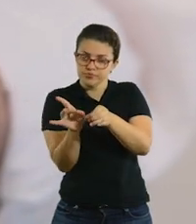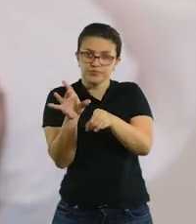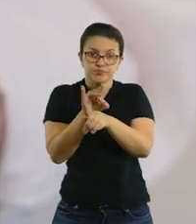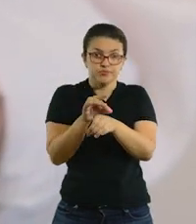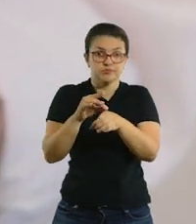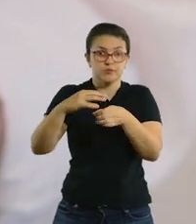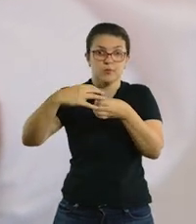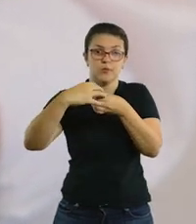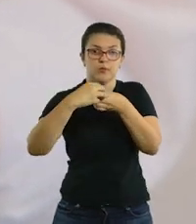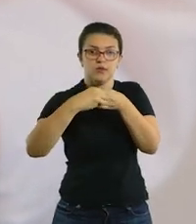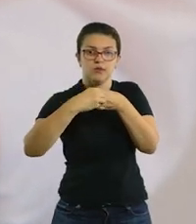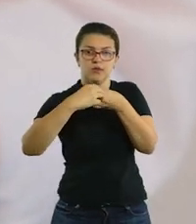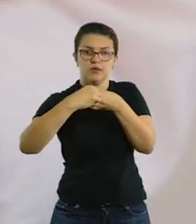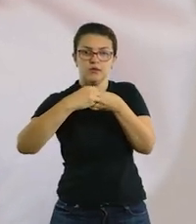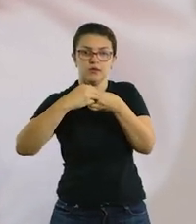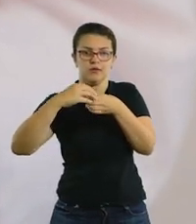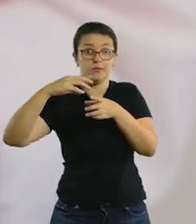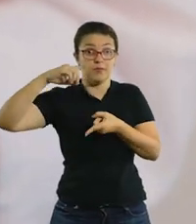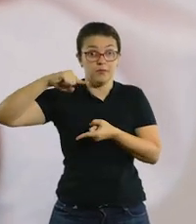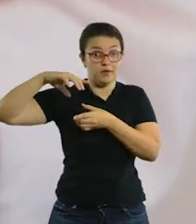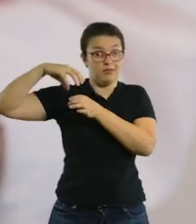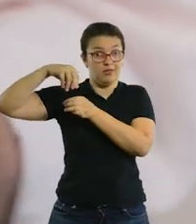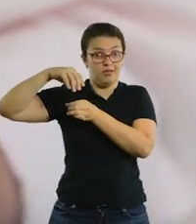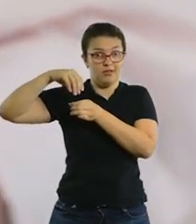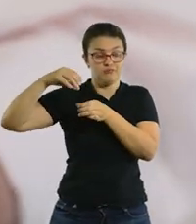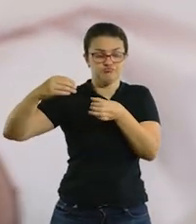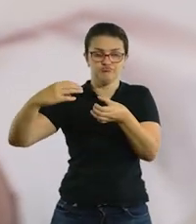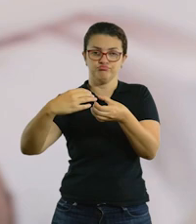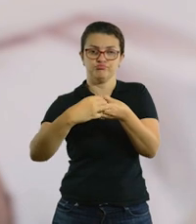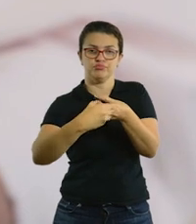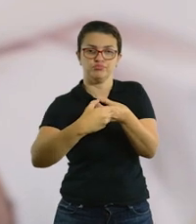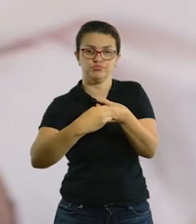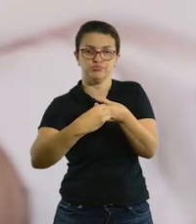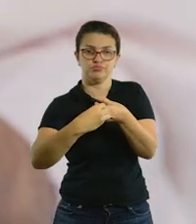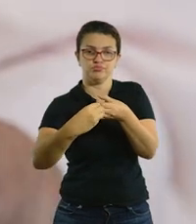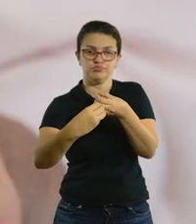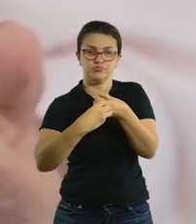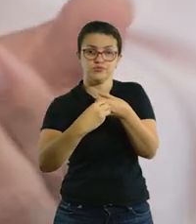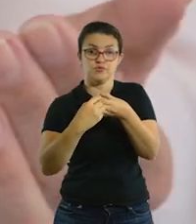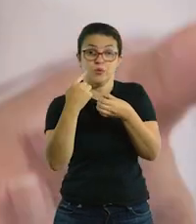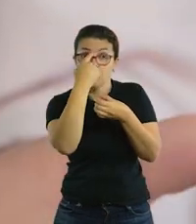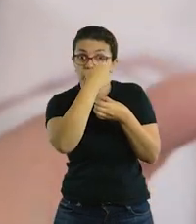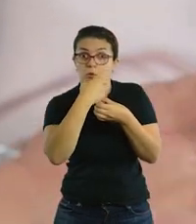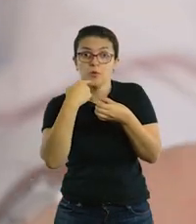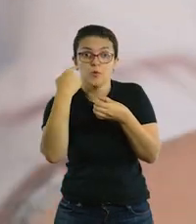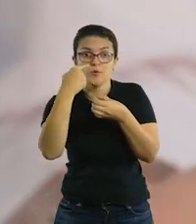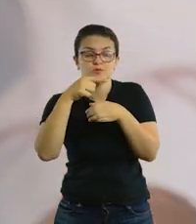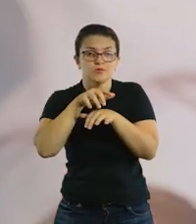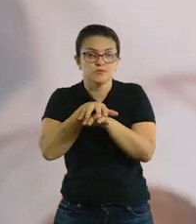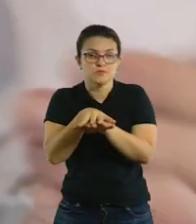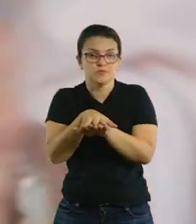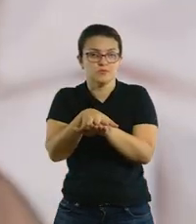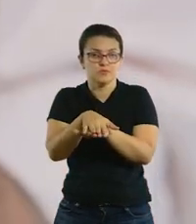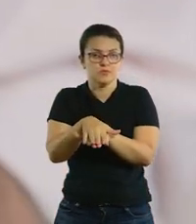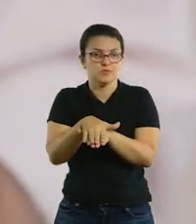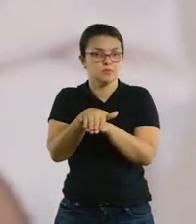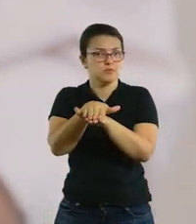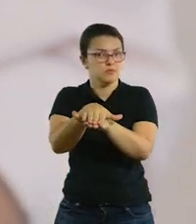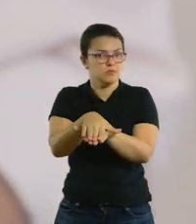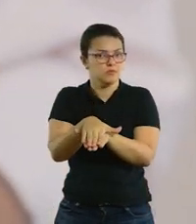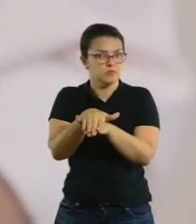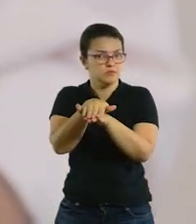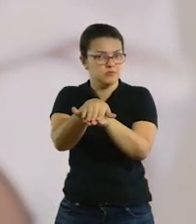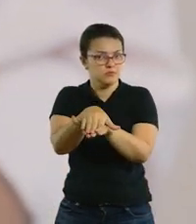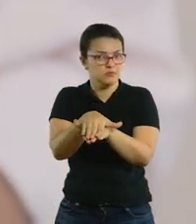uma tampa de garrafa PET para fazer o rostinho da tartaruga. Está pronta, confeccionada a tartaruguinha de